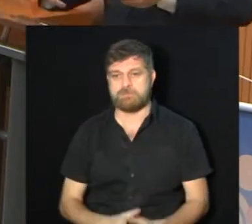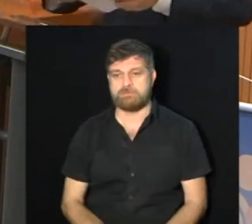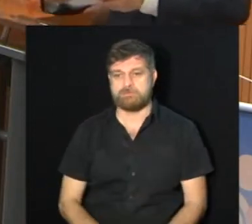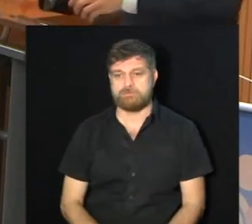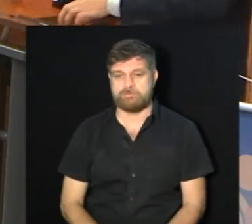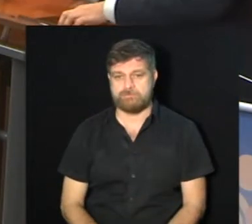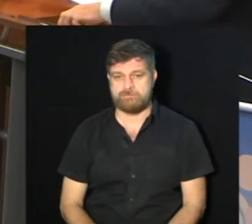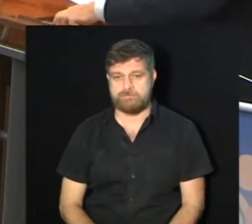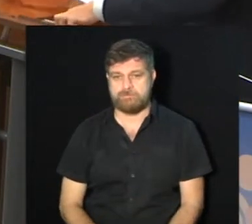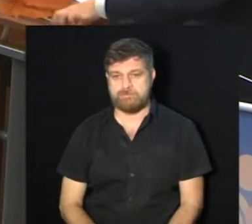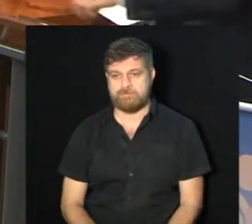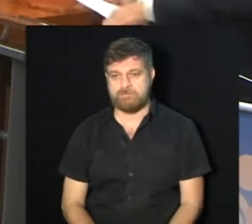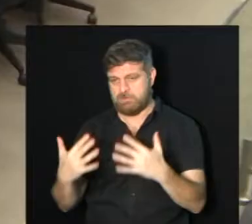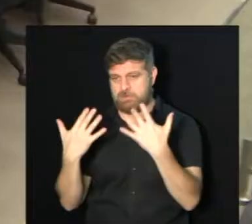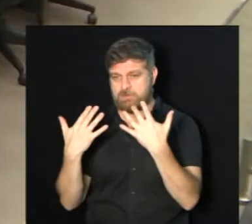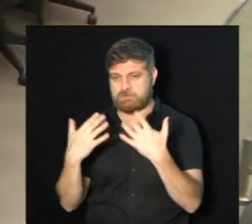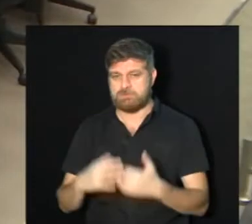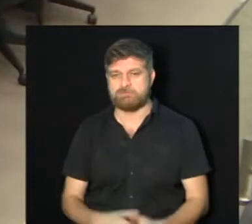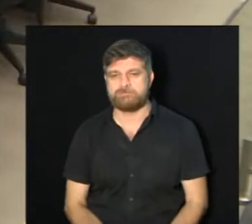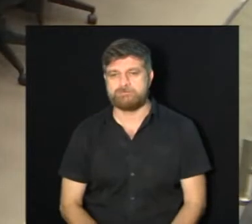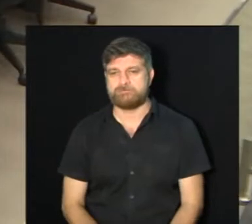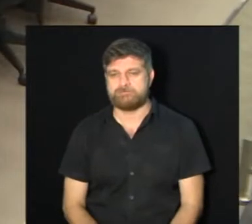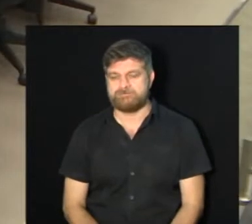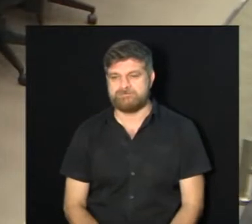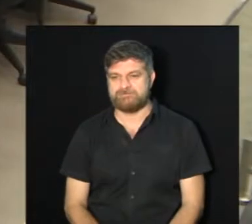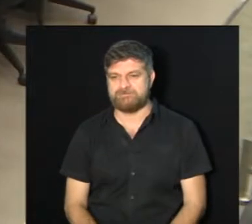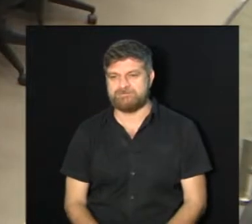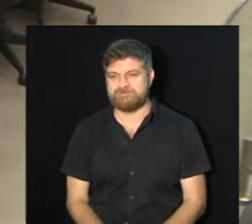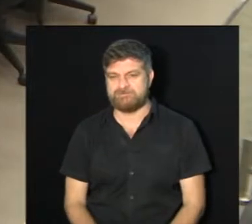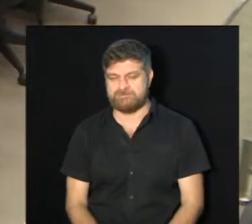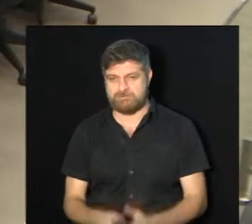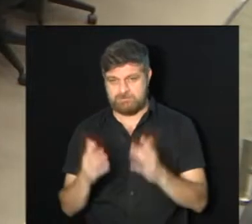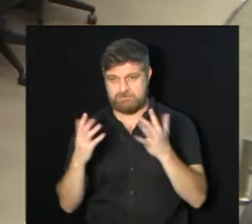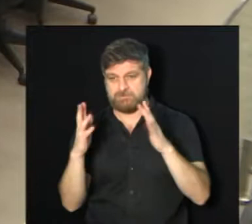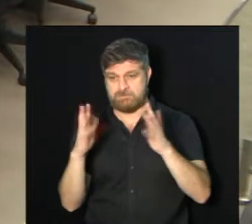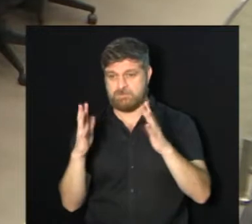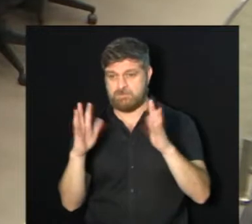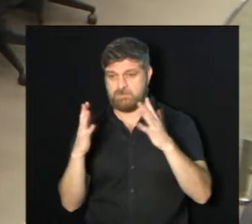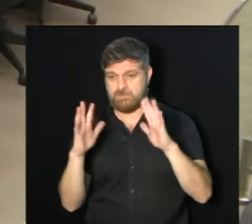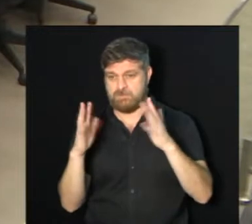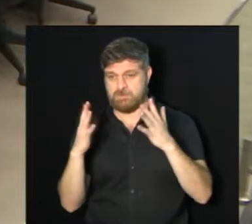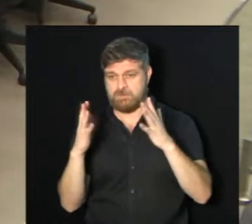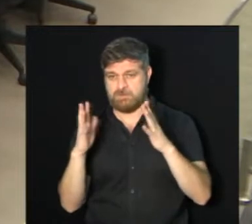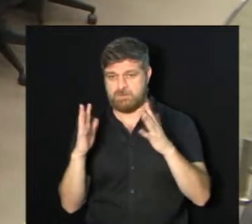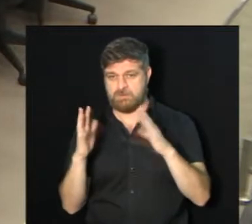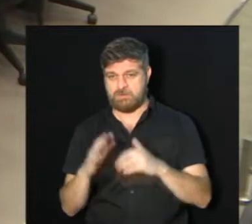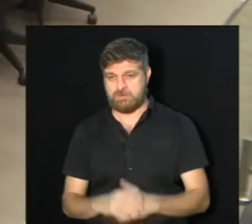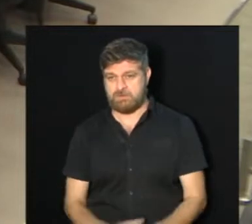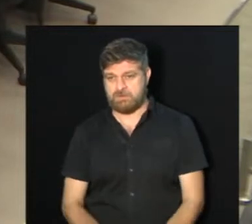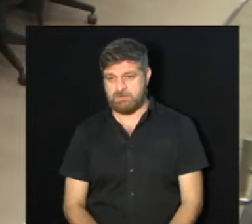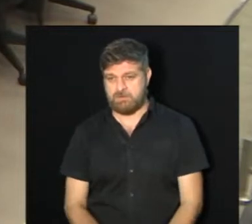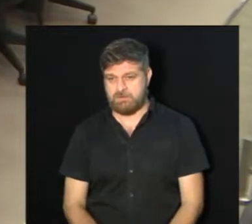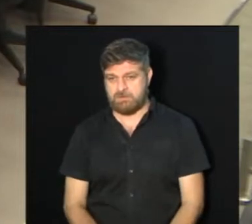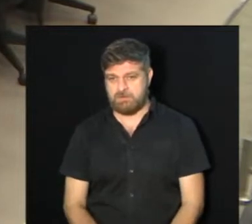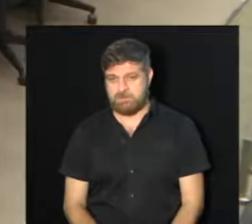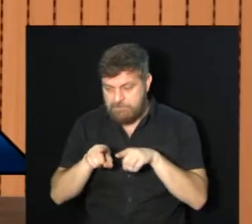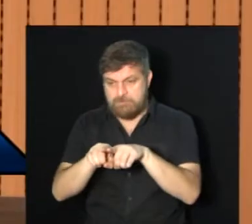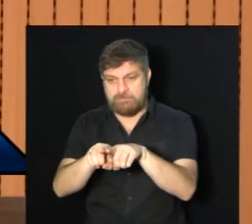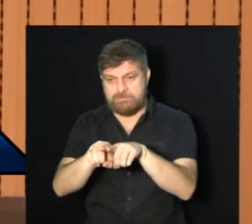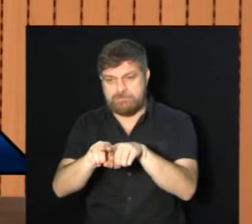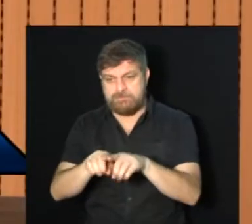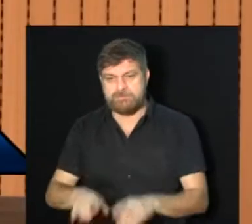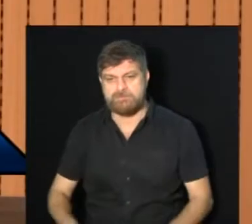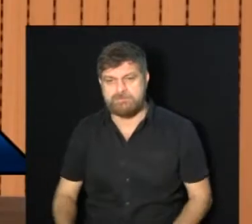O encerramento do programa Parlamento Jovem aconteceu no plenário da Câmara e contou com a presença de diversos parlamentares da Casa.